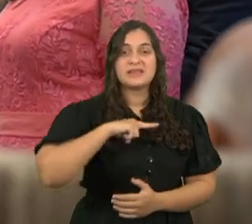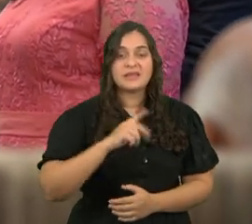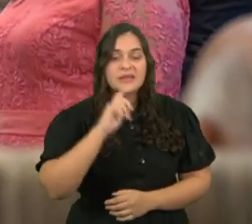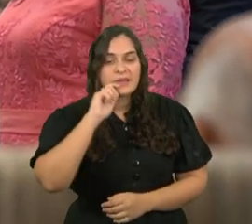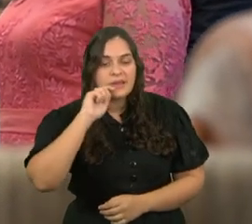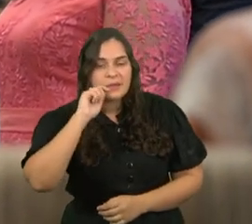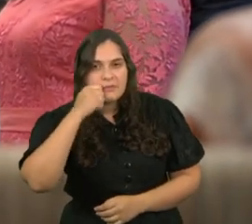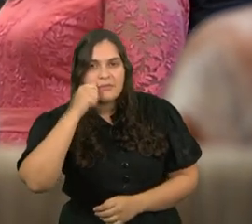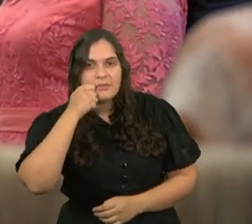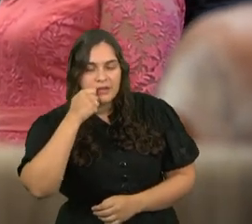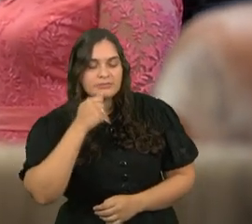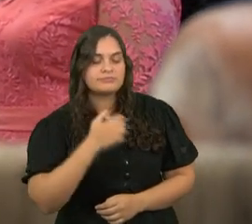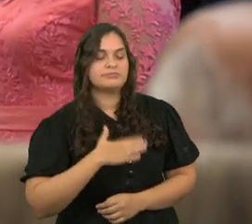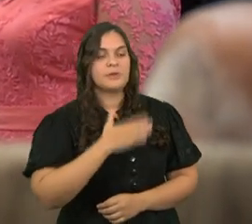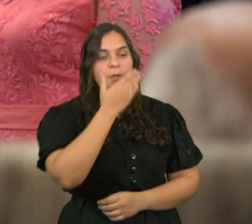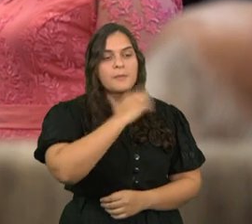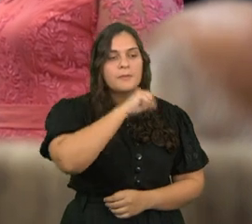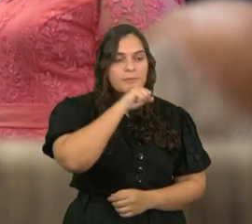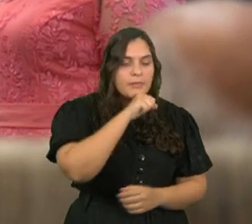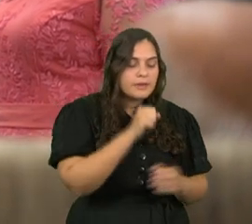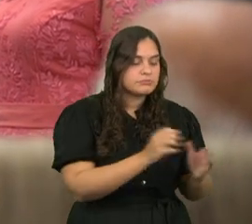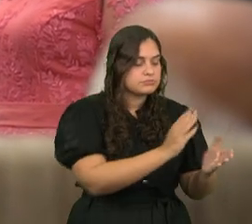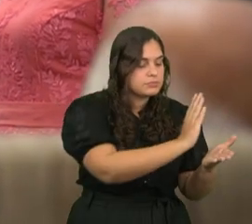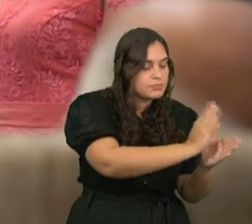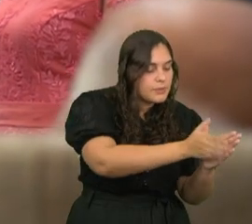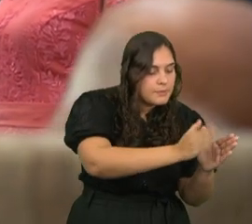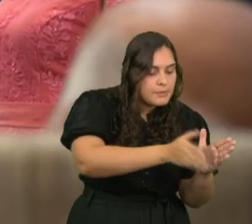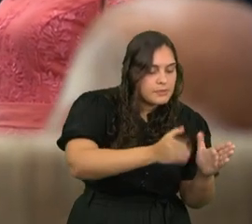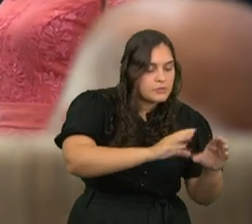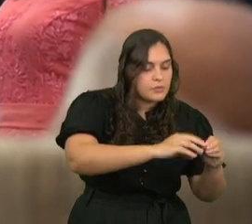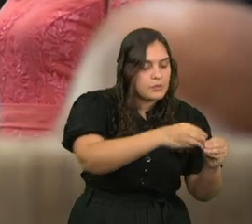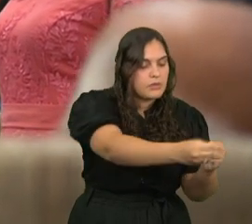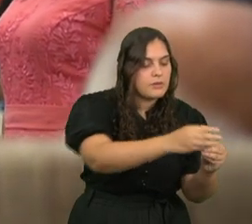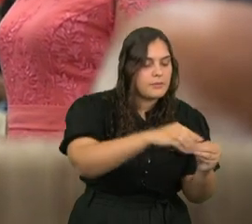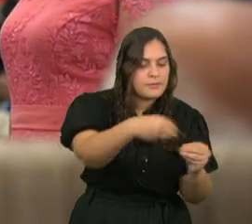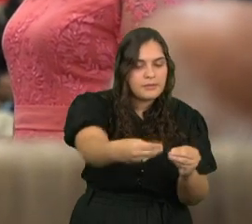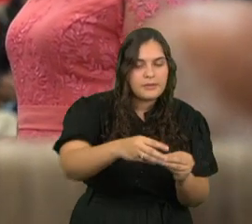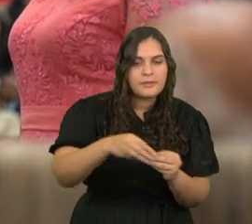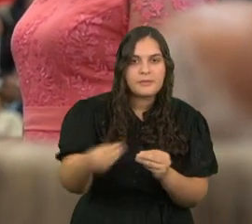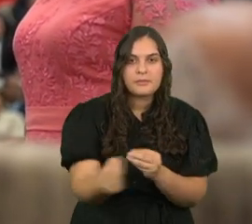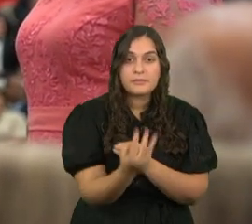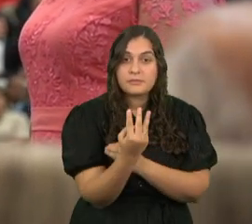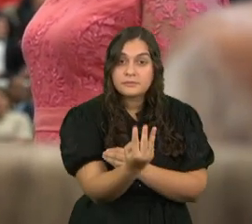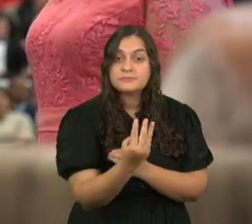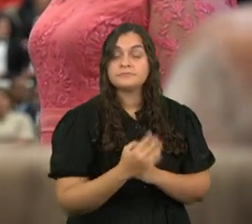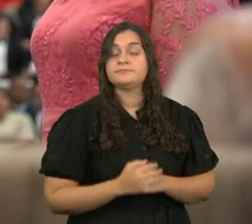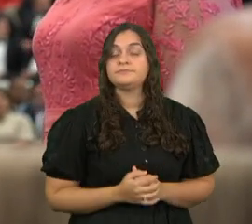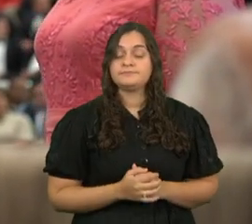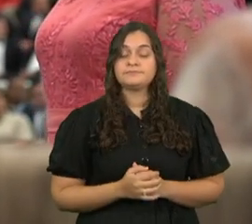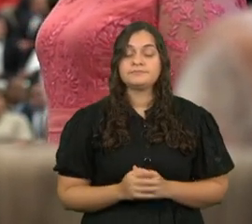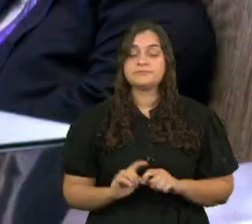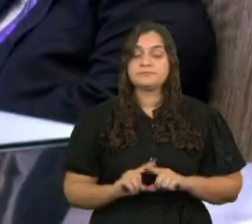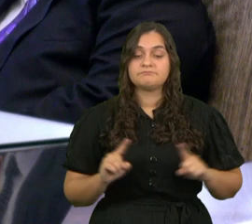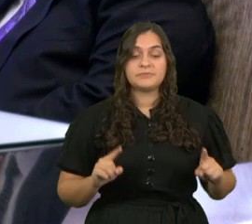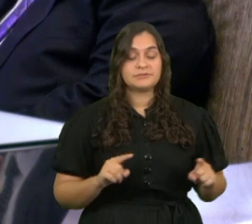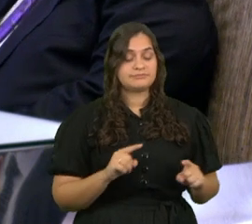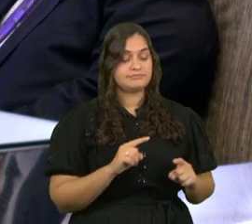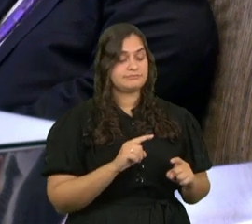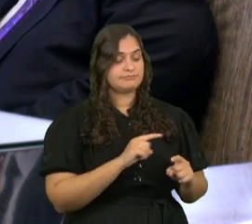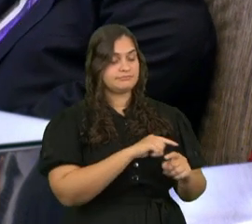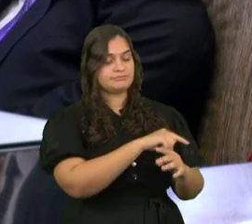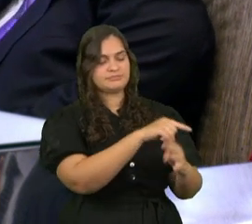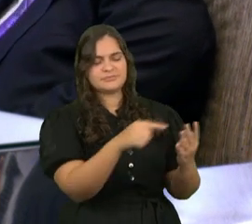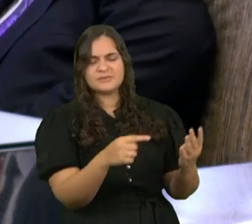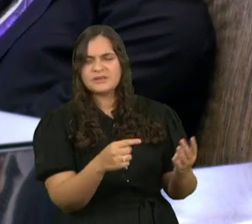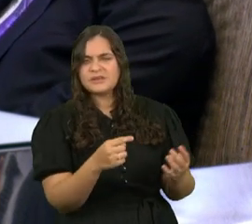dividia para nós três. E isso é senso de justiça. Mas, pai, isso são coisas da vida